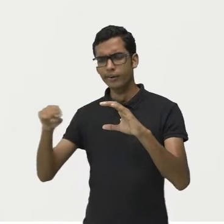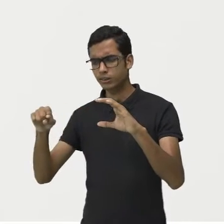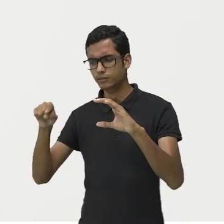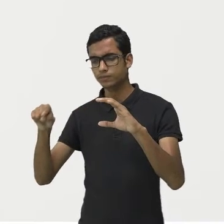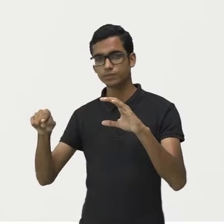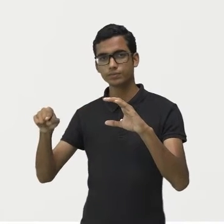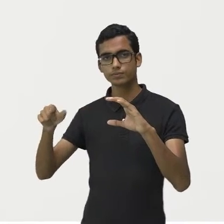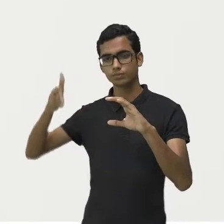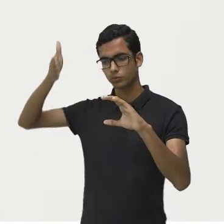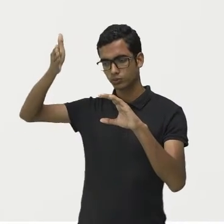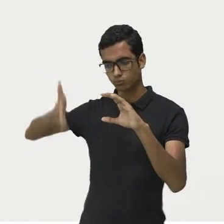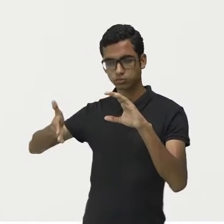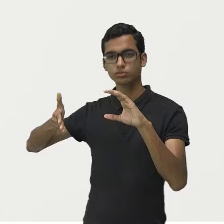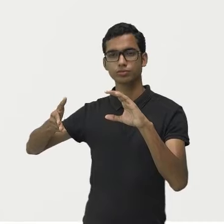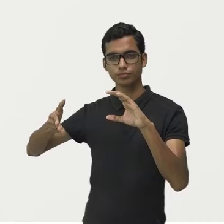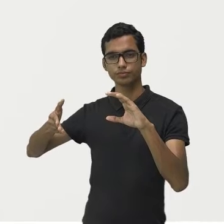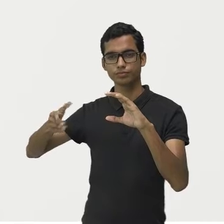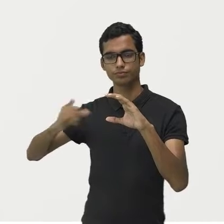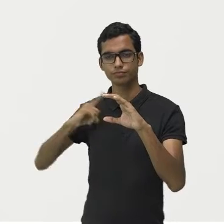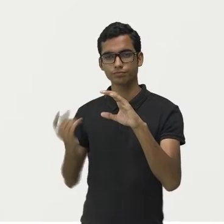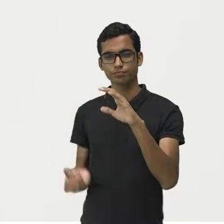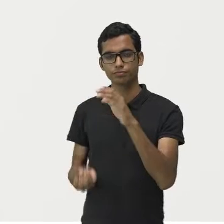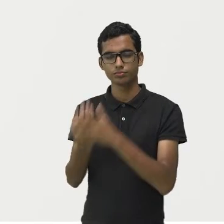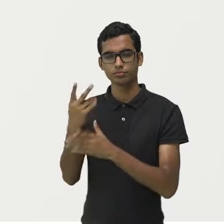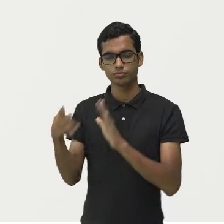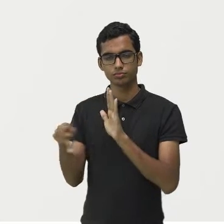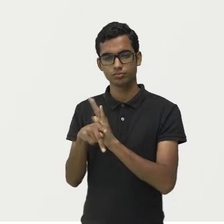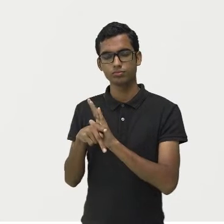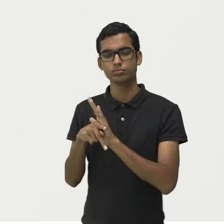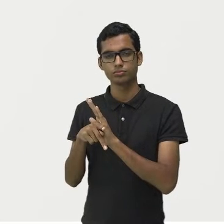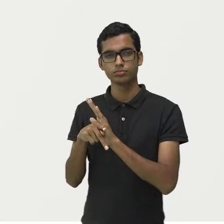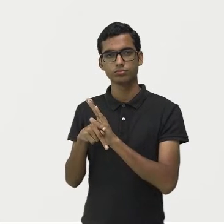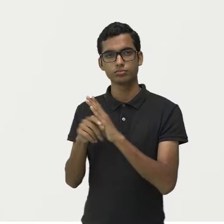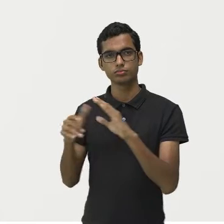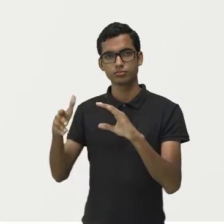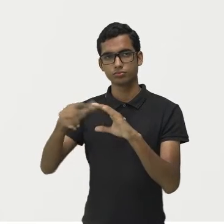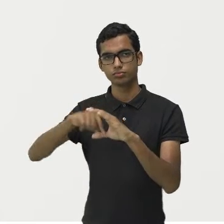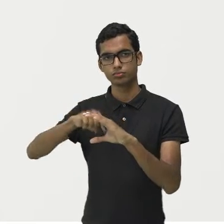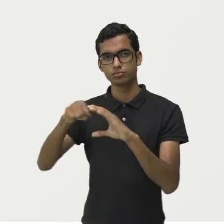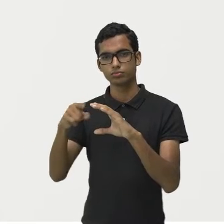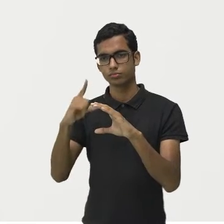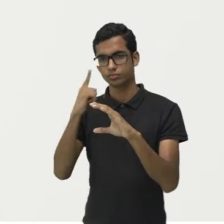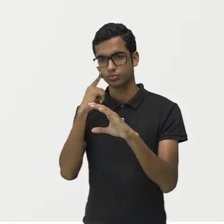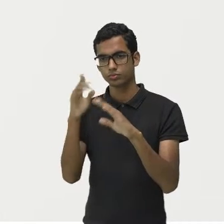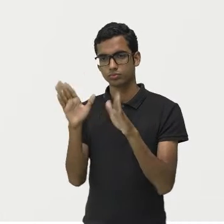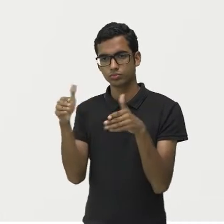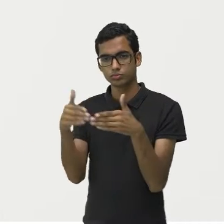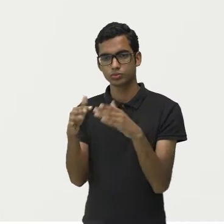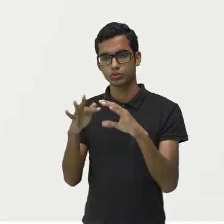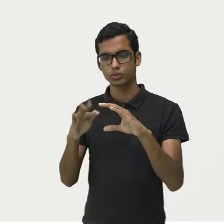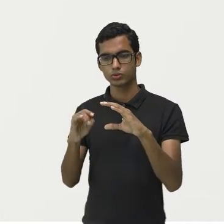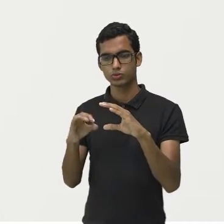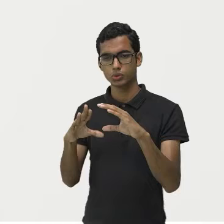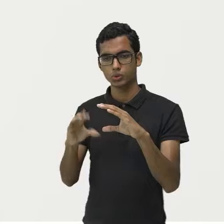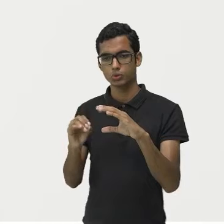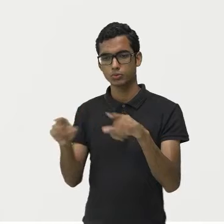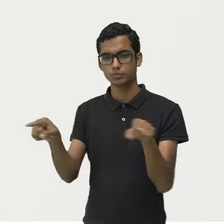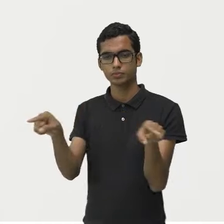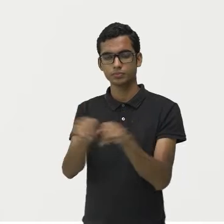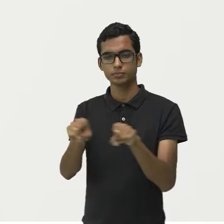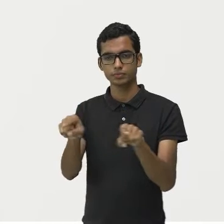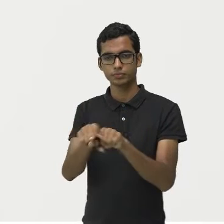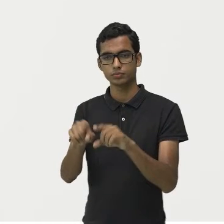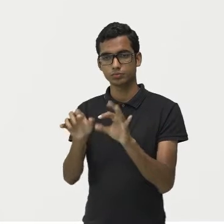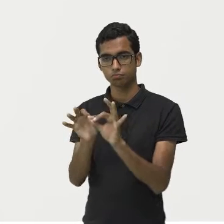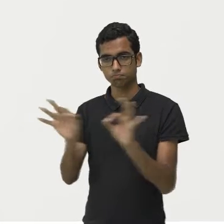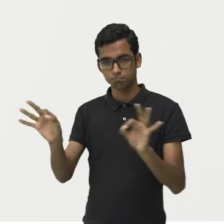foi cortada a calota que gerou o espelho. Nós temos aqui o foco, tá certo? Nós temos a distância